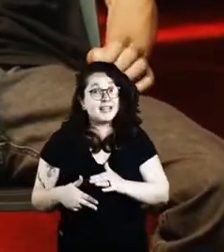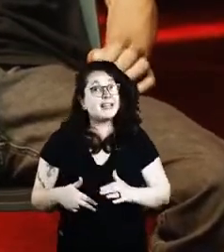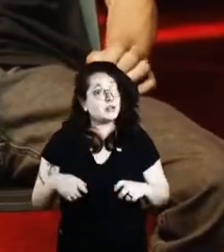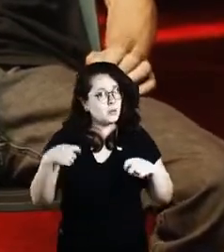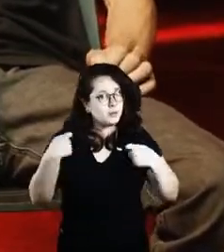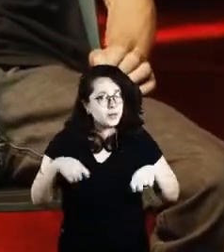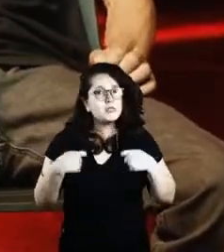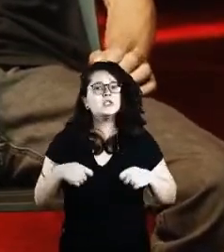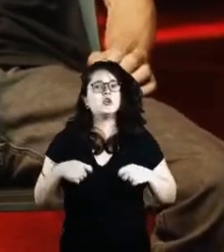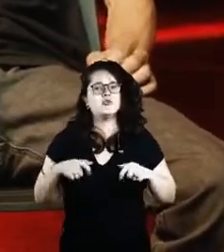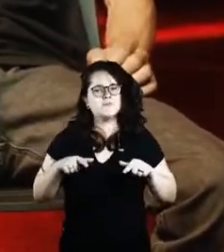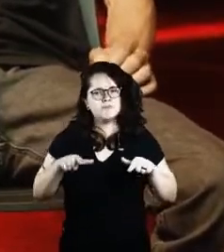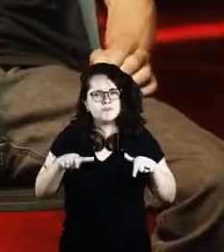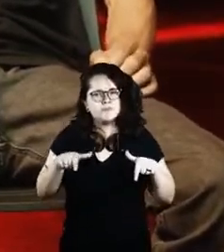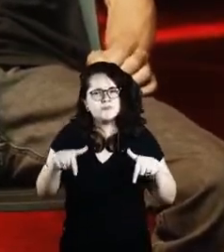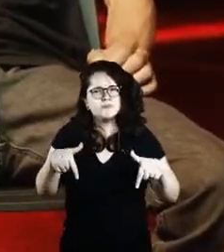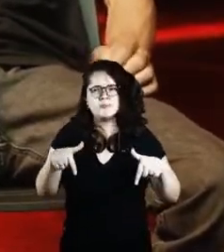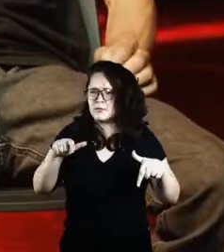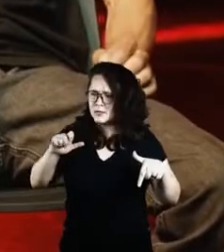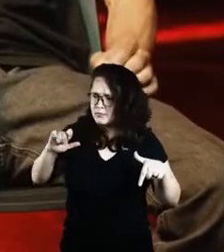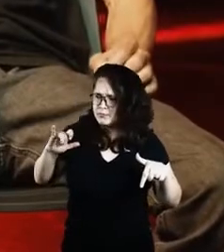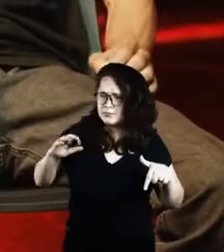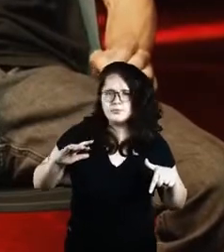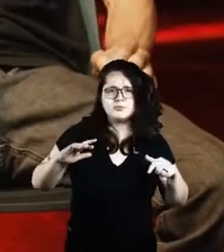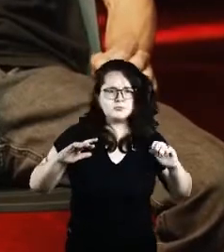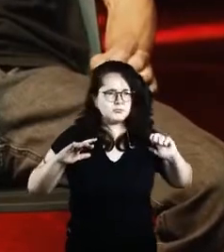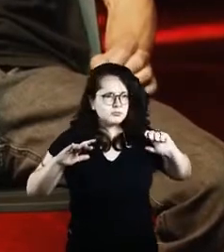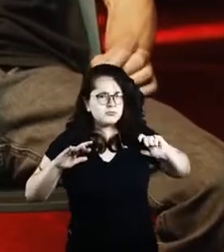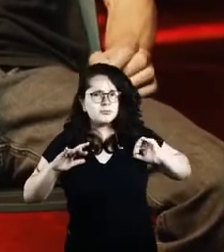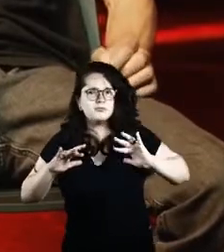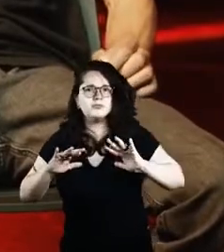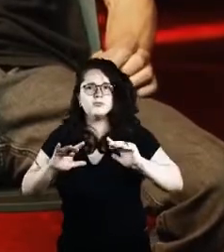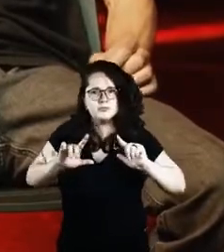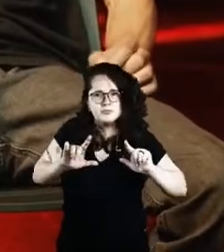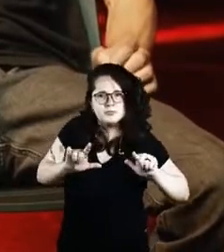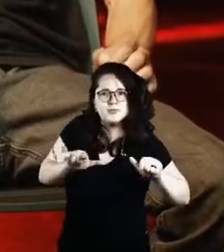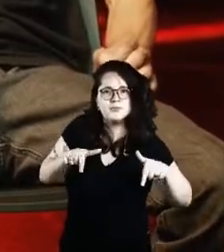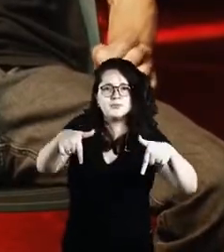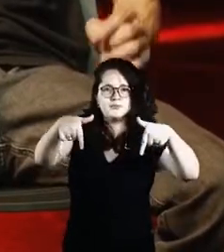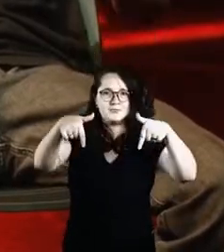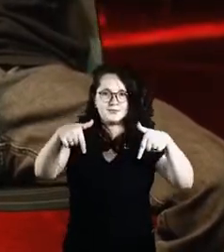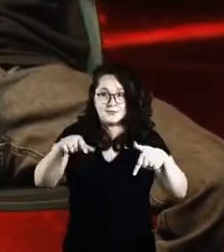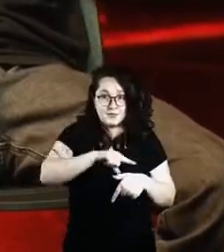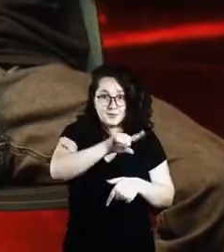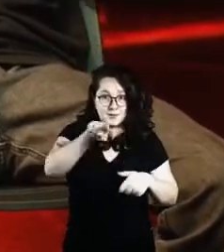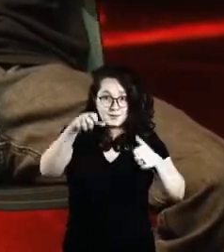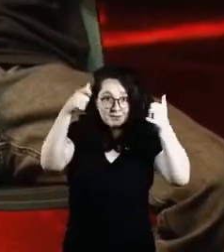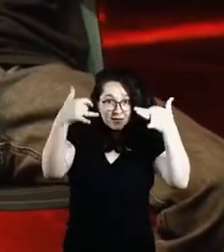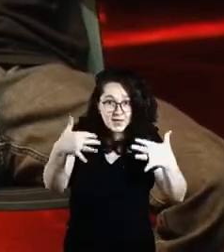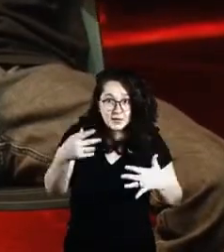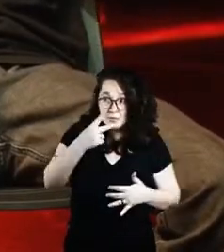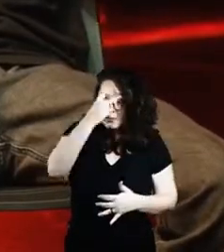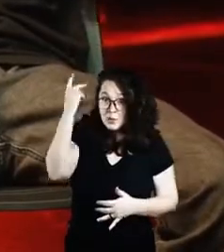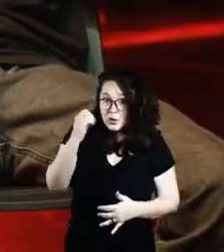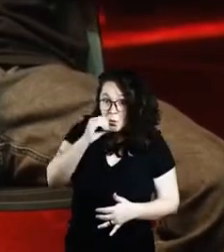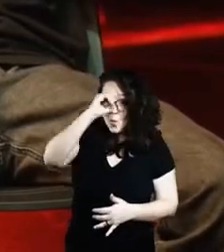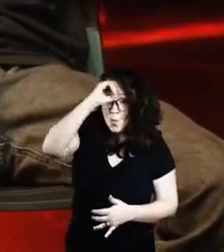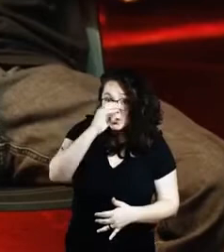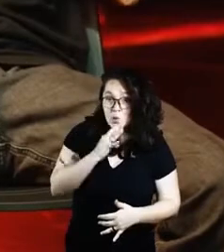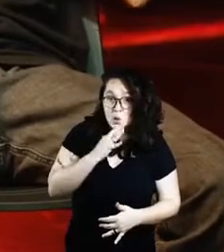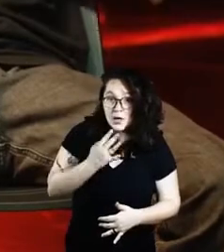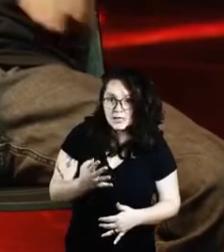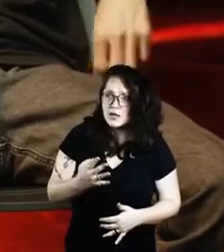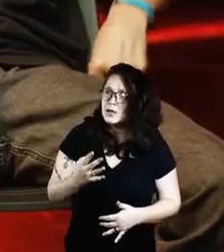formar, se juntar todo mundo. Isso que vocês estão falando que ninguém conhecia, um encontrar